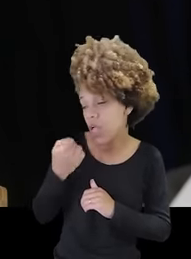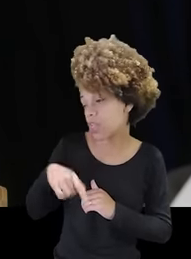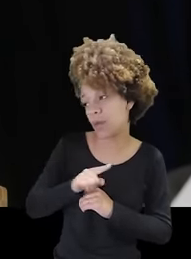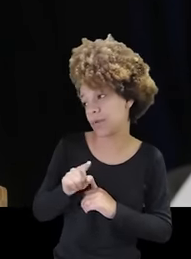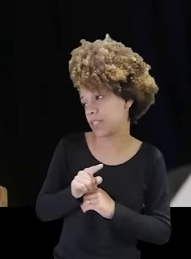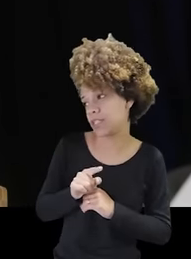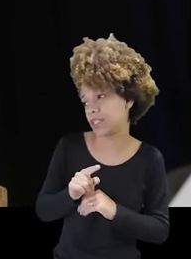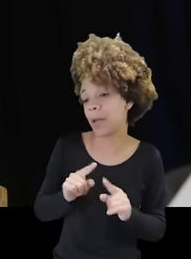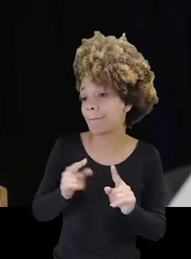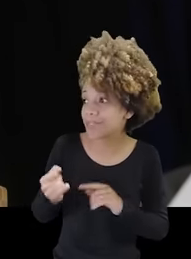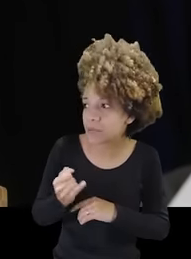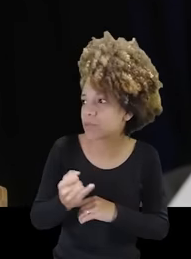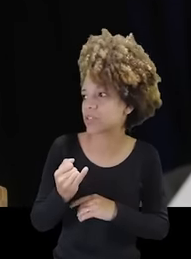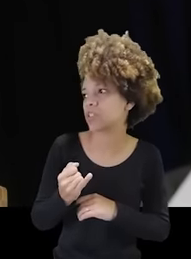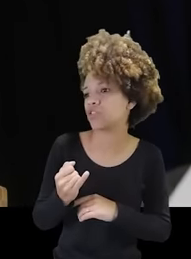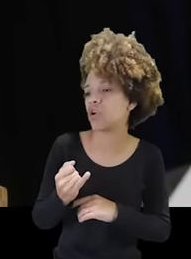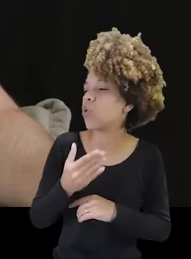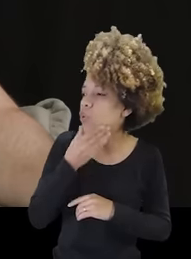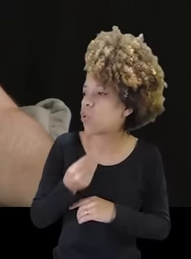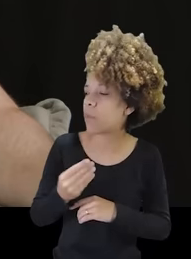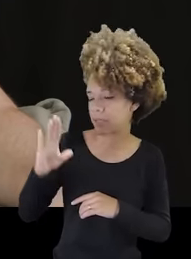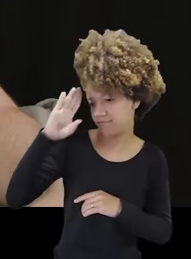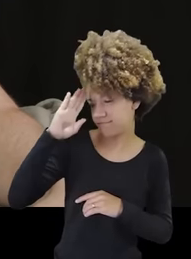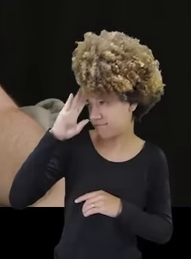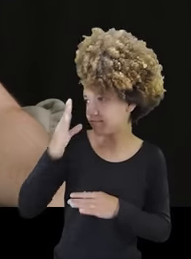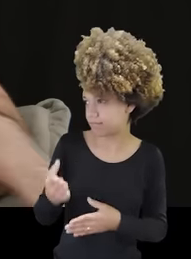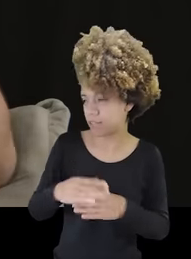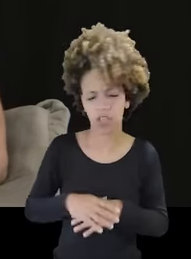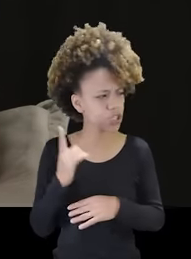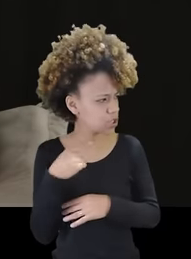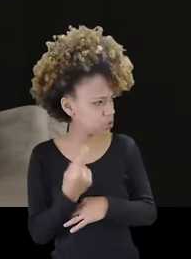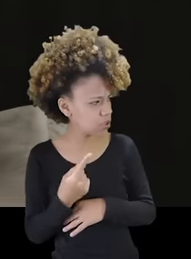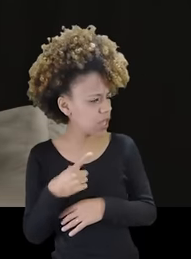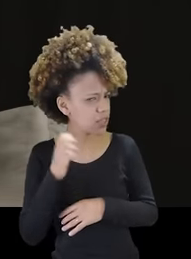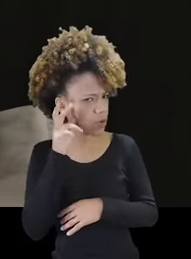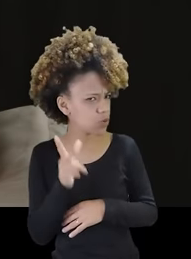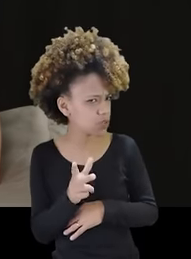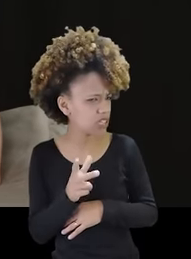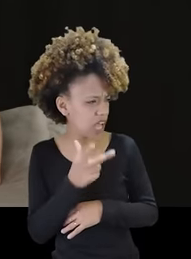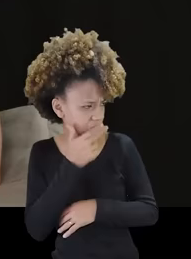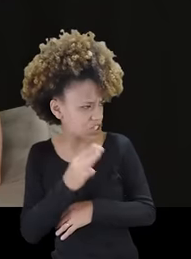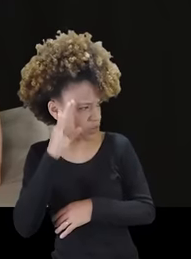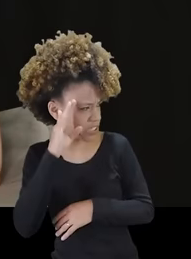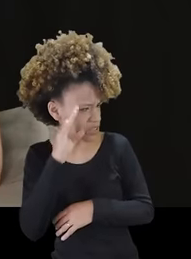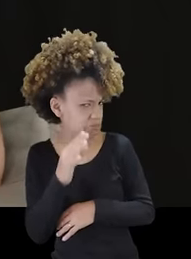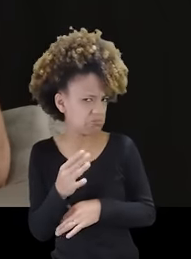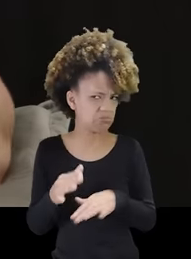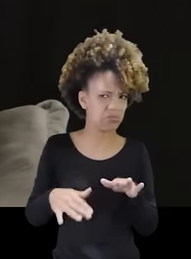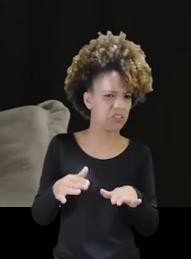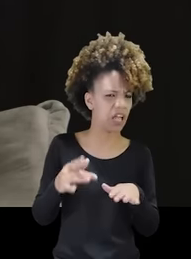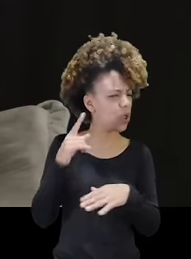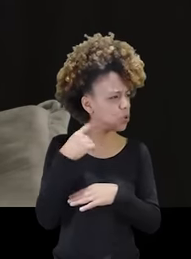ir mas é tipo algo muito importante para eles o homem para o exército doido né porque a gente tem uma cultura que a gente considera o exército uma coisa meio assim